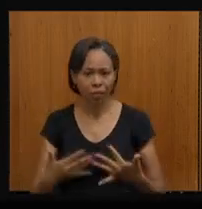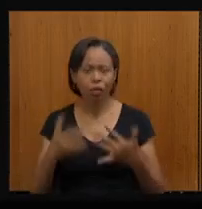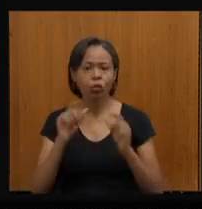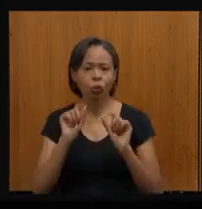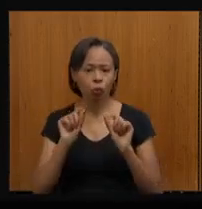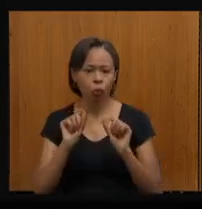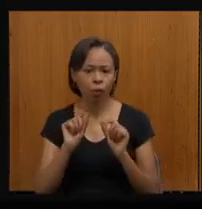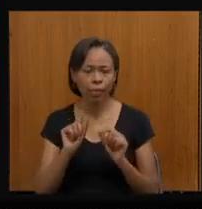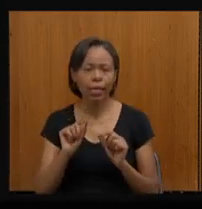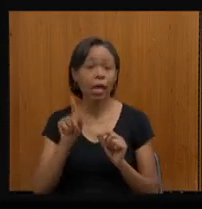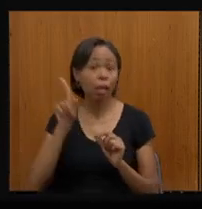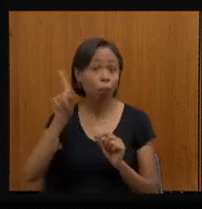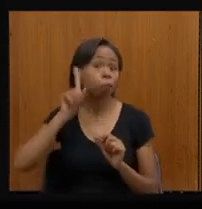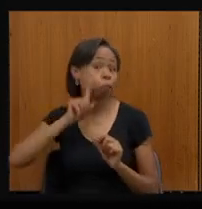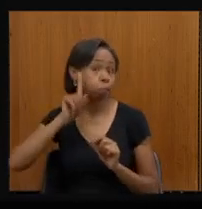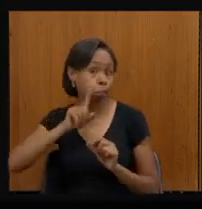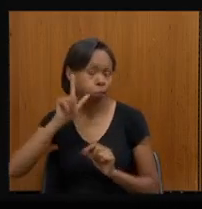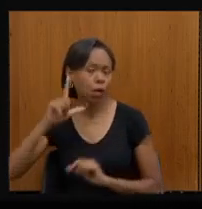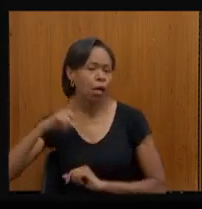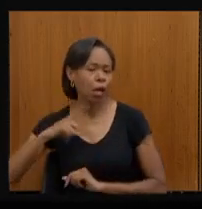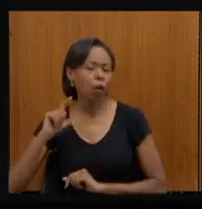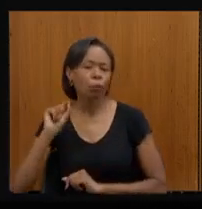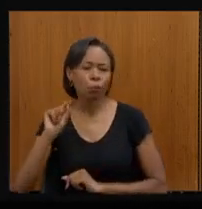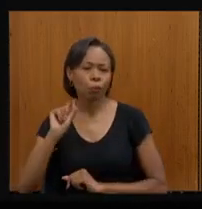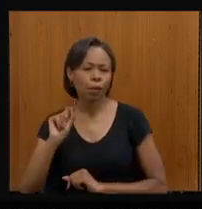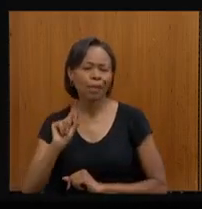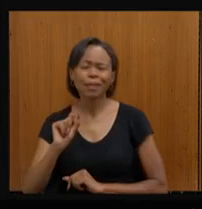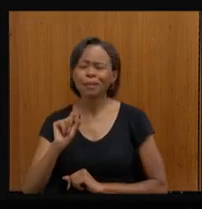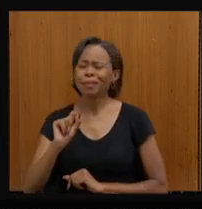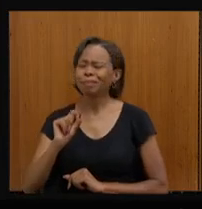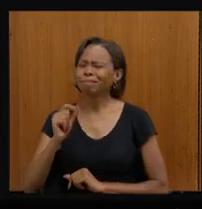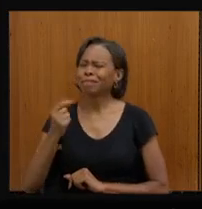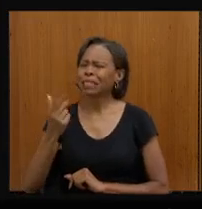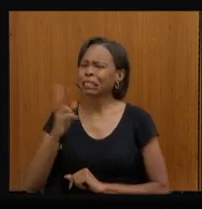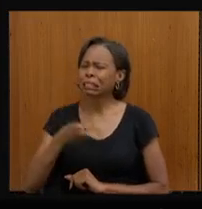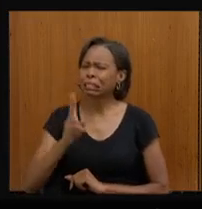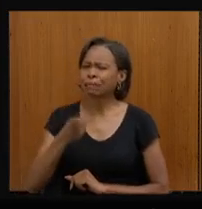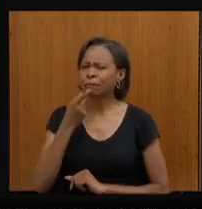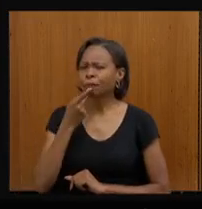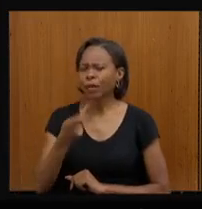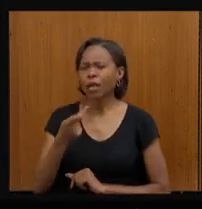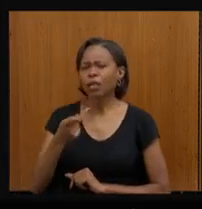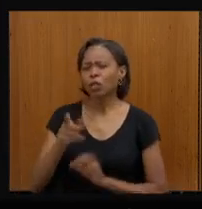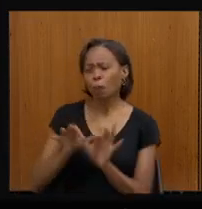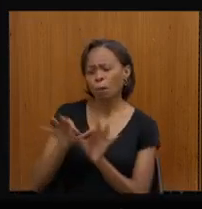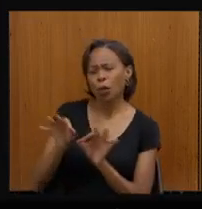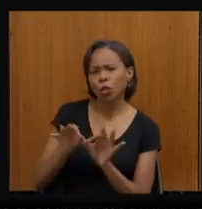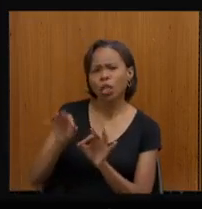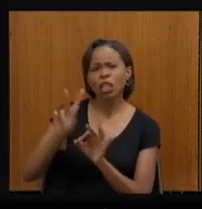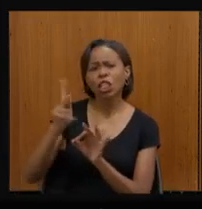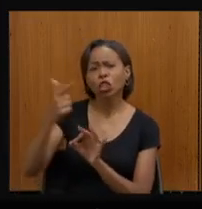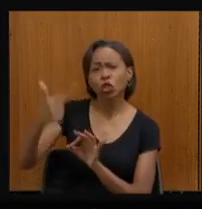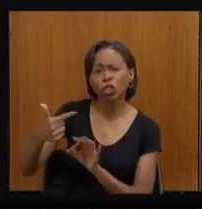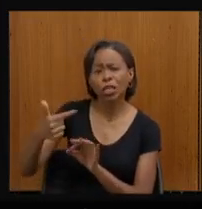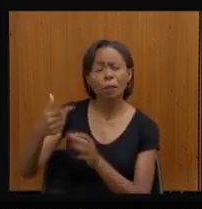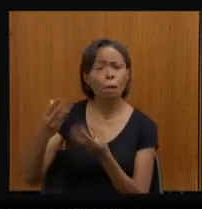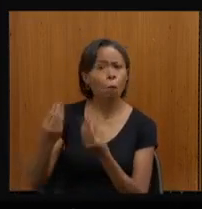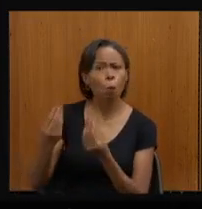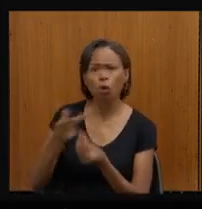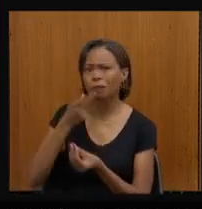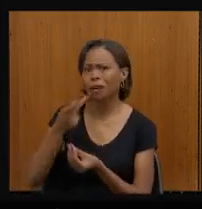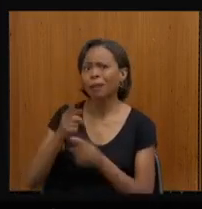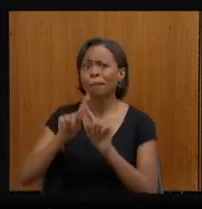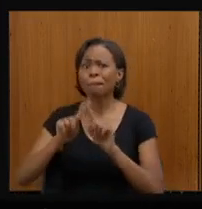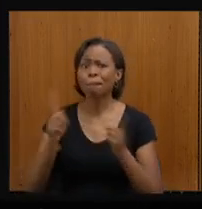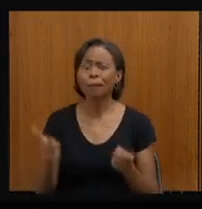muito perto nos Estados Unidos a gente se fala muito de projeto de hidrogênio e fala muito pouco na demanda de